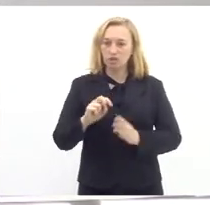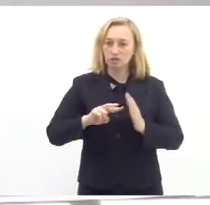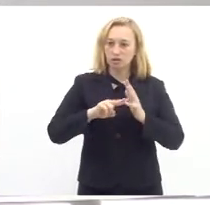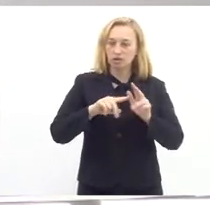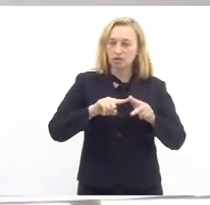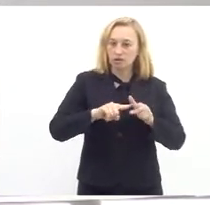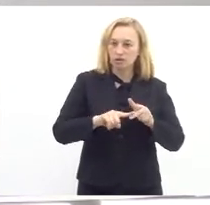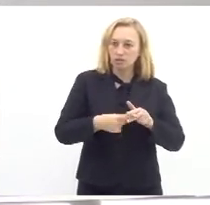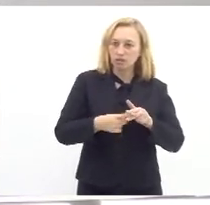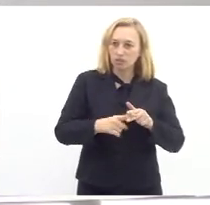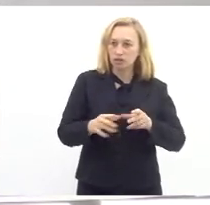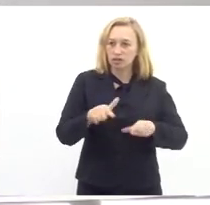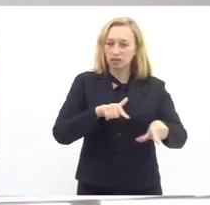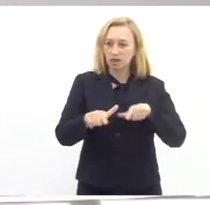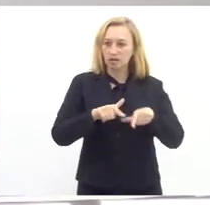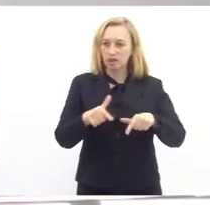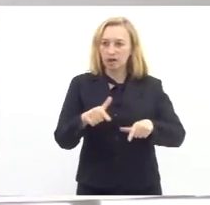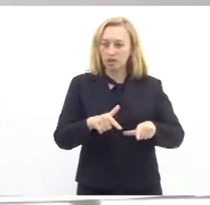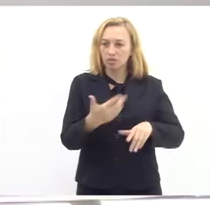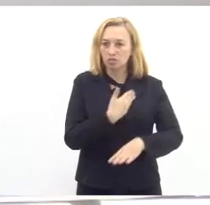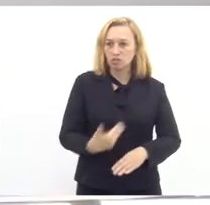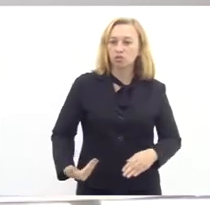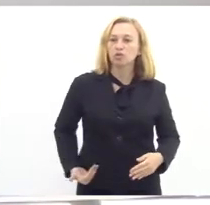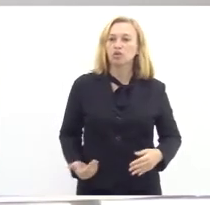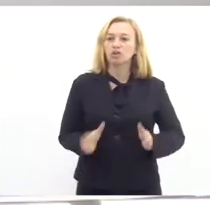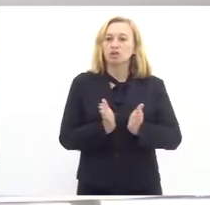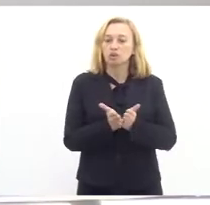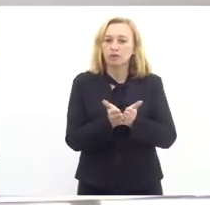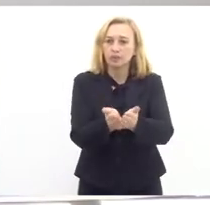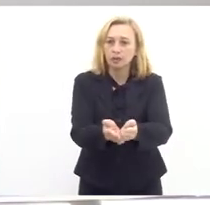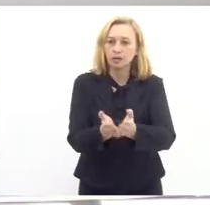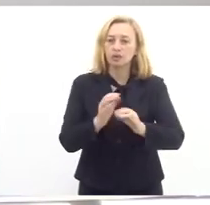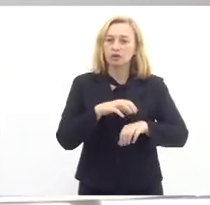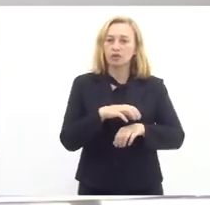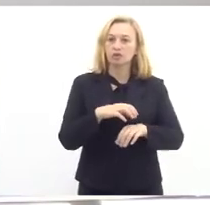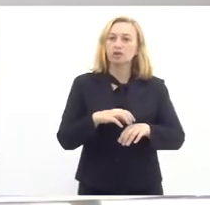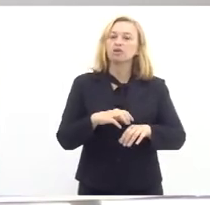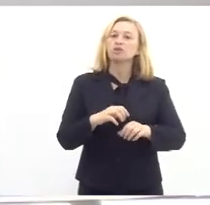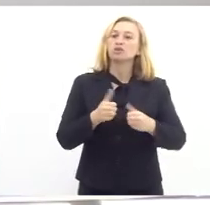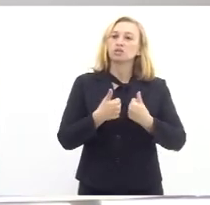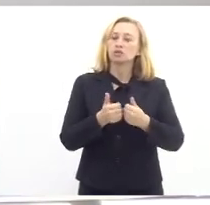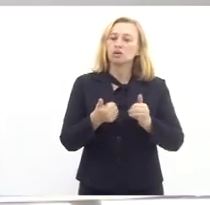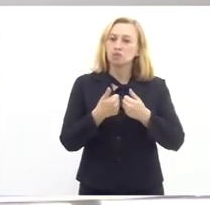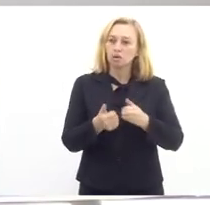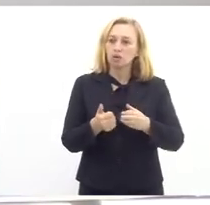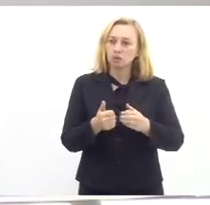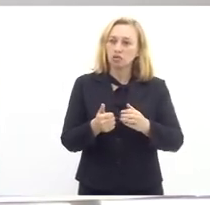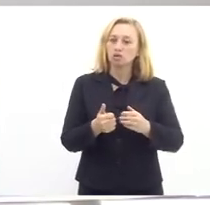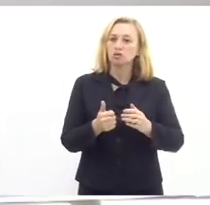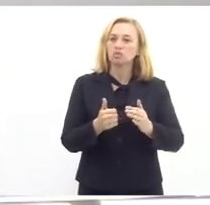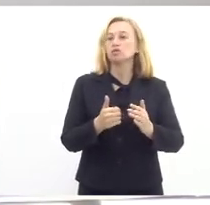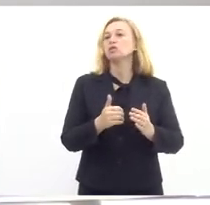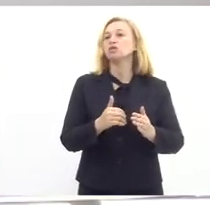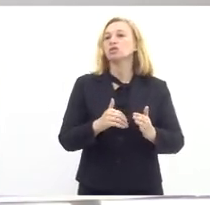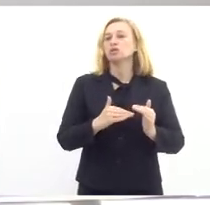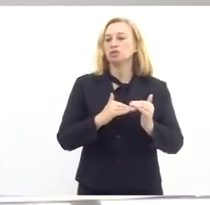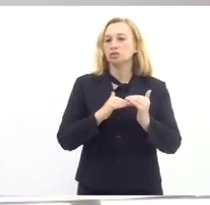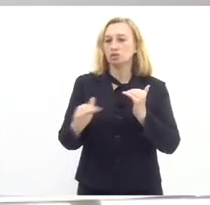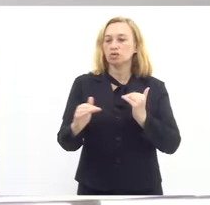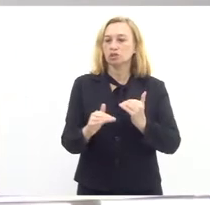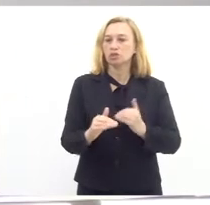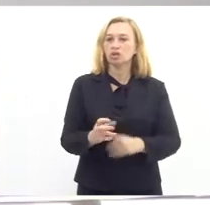Públicos, concedido de transporte aquaviário, ferroviário e metroviário de rodovia do Estado do Rio de Janeiro, decidiu aplicar